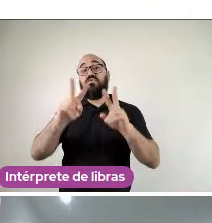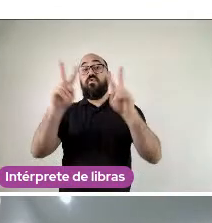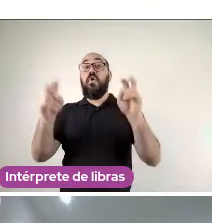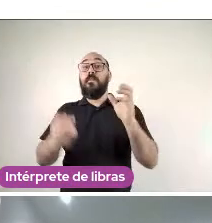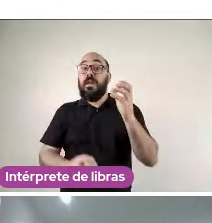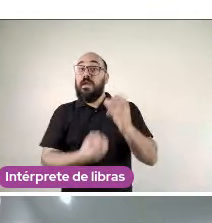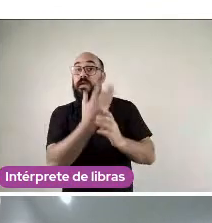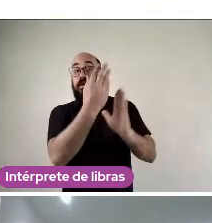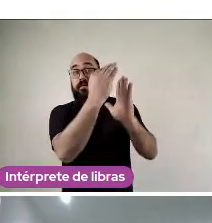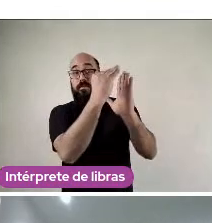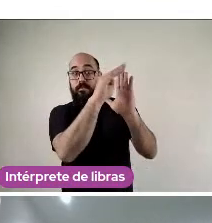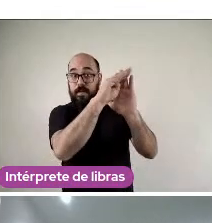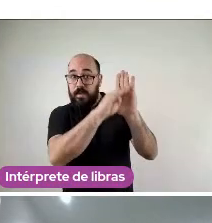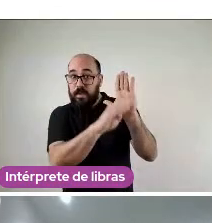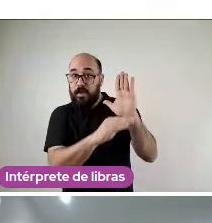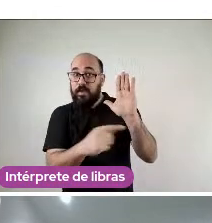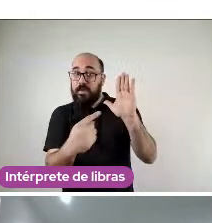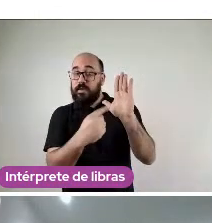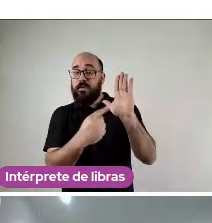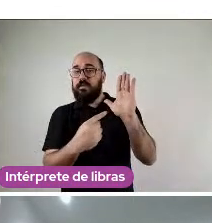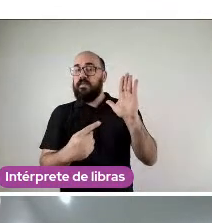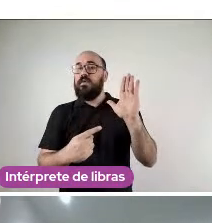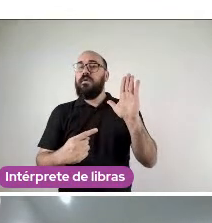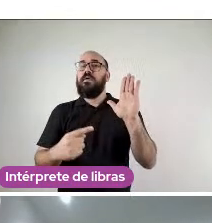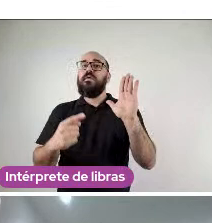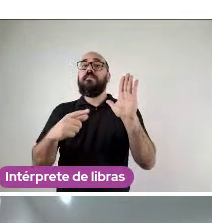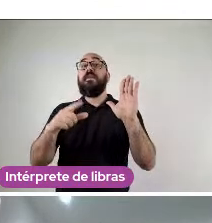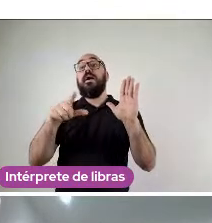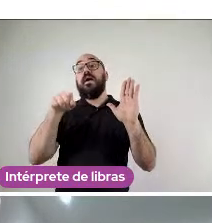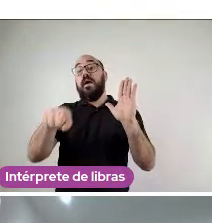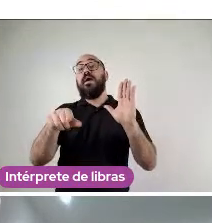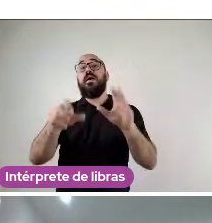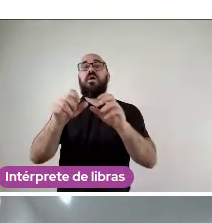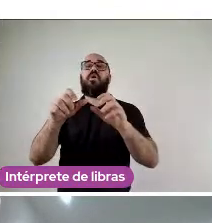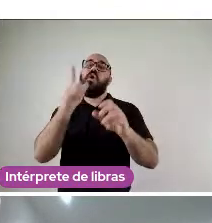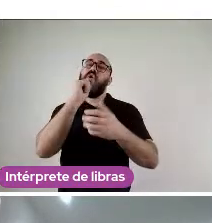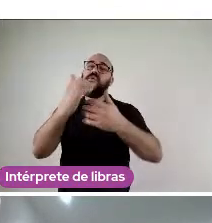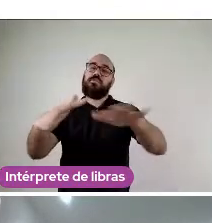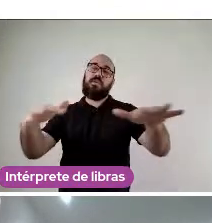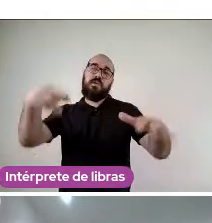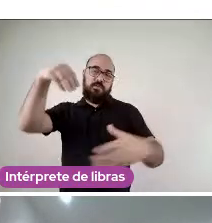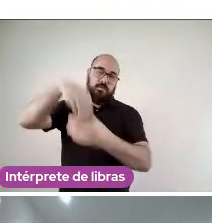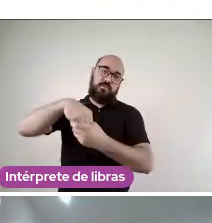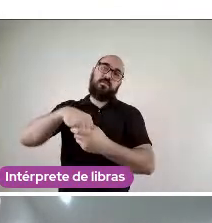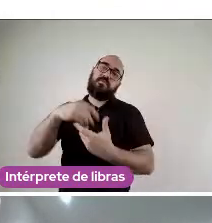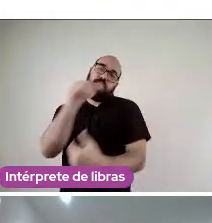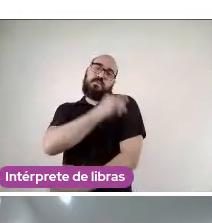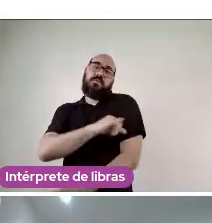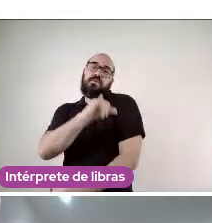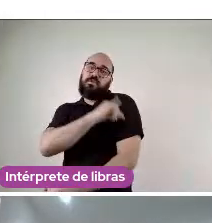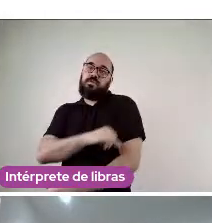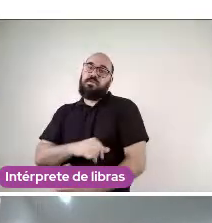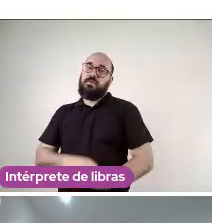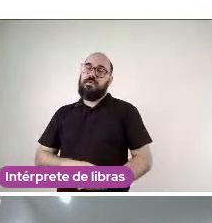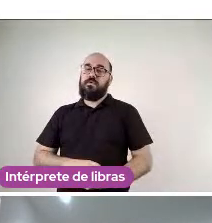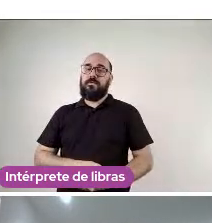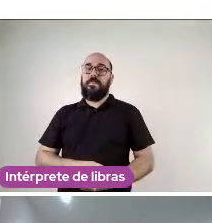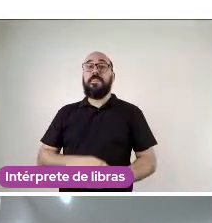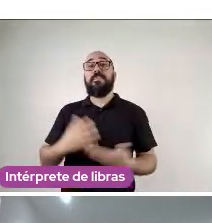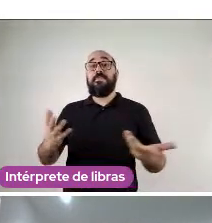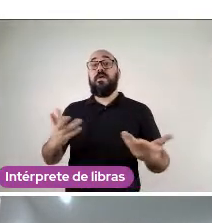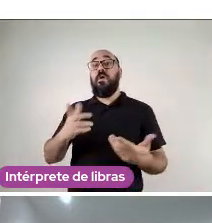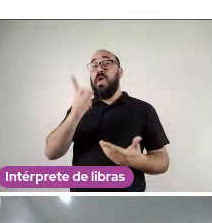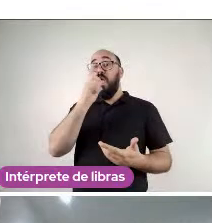os ecossistemas marinhos e costeiros, para essa agenda oceânica na cidade do Rio de Janeiro. Então, o Núcleo de Vida Marinha, ele